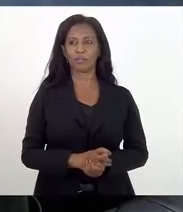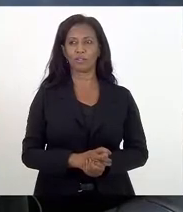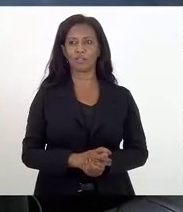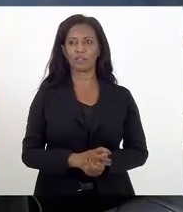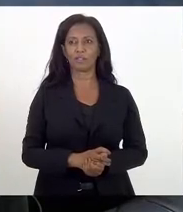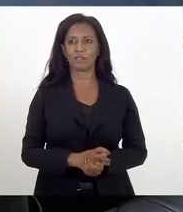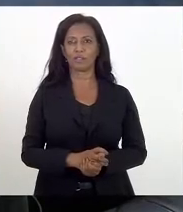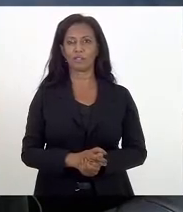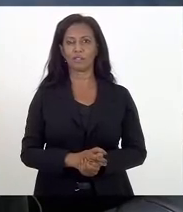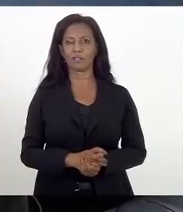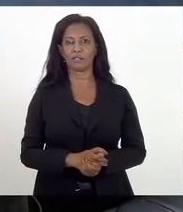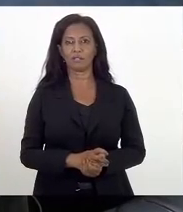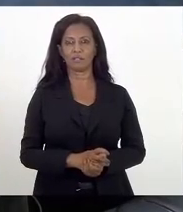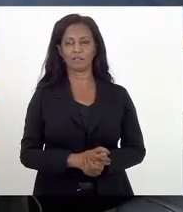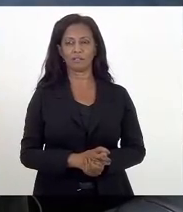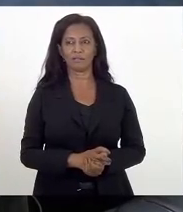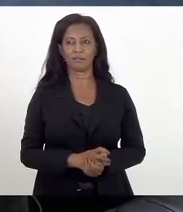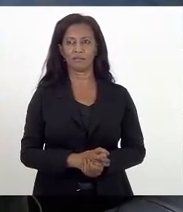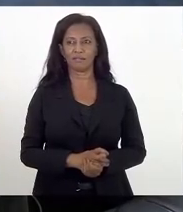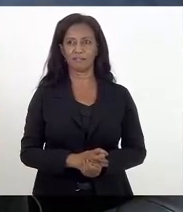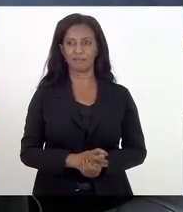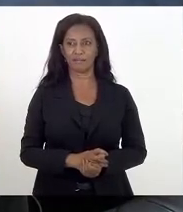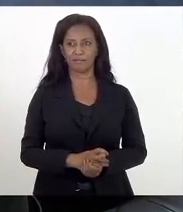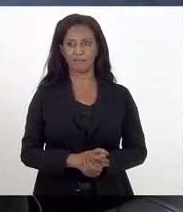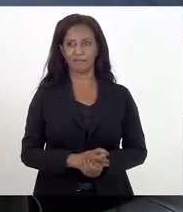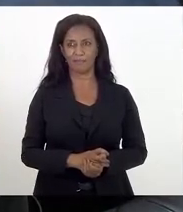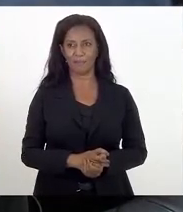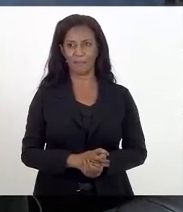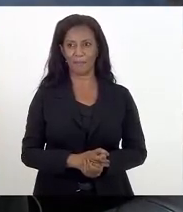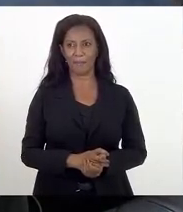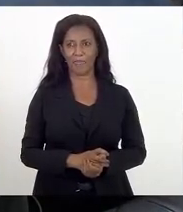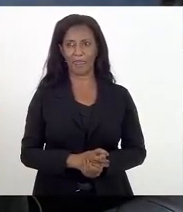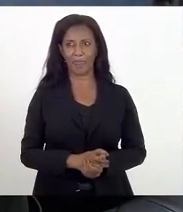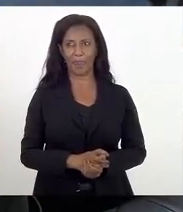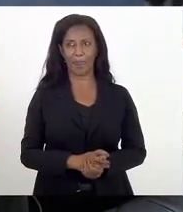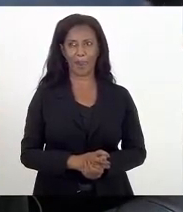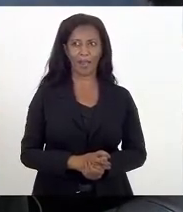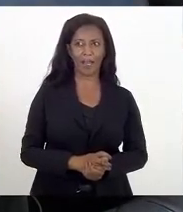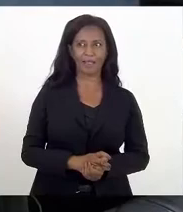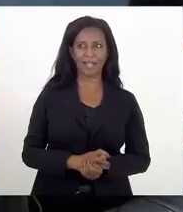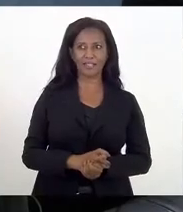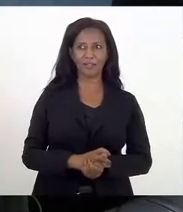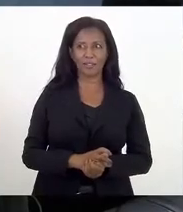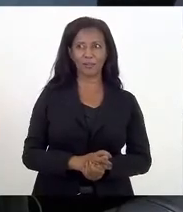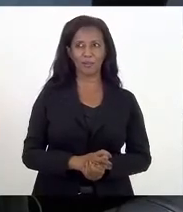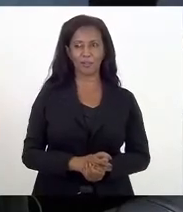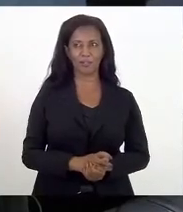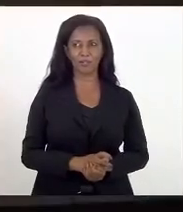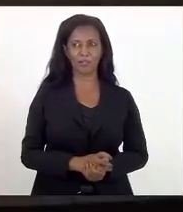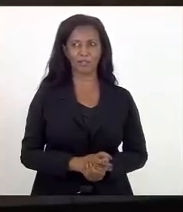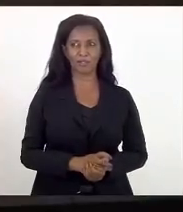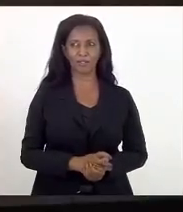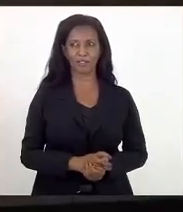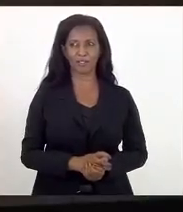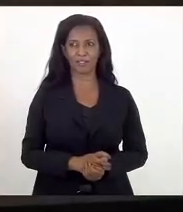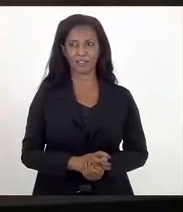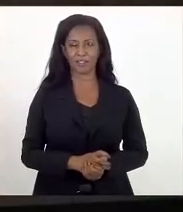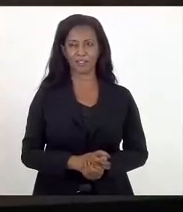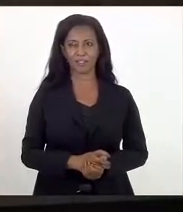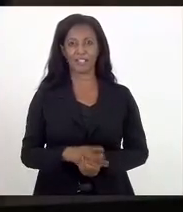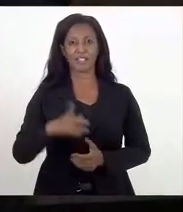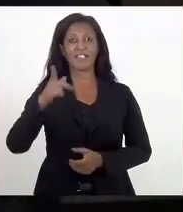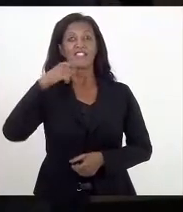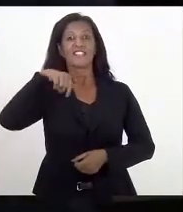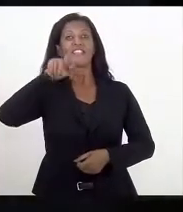Obrigado. Salve, Márcio. É a panela, né? É a panela. A panela, a panela confirmada agora. Mas quem fez o gol do passe dele, o último